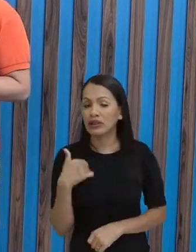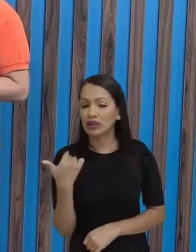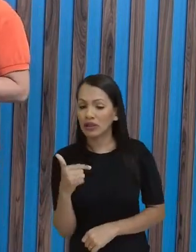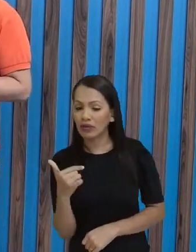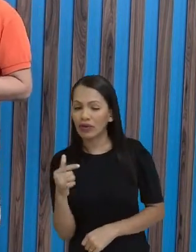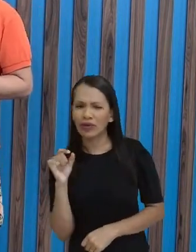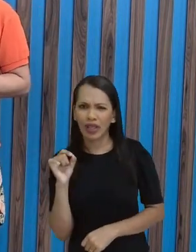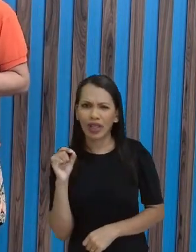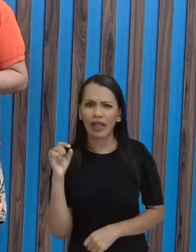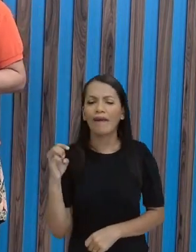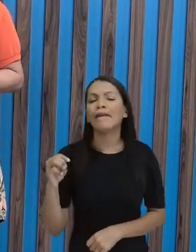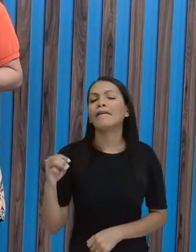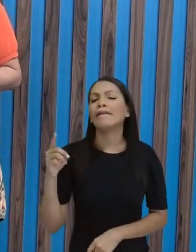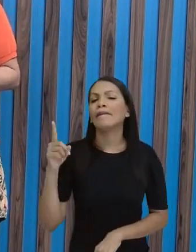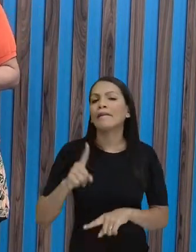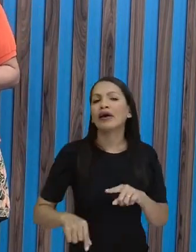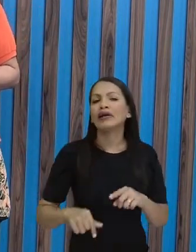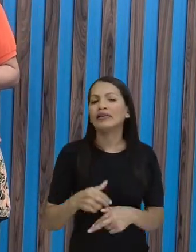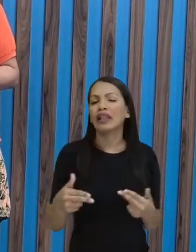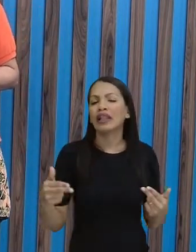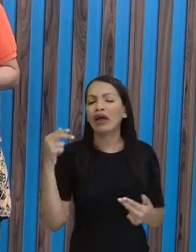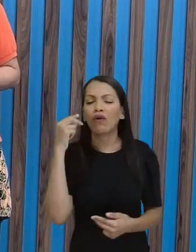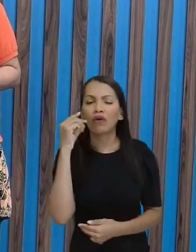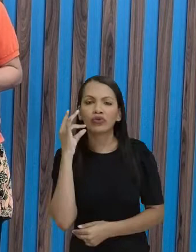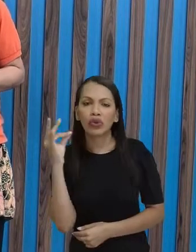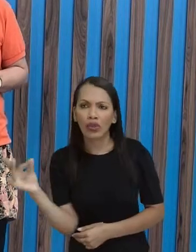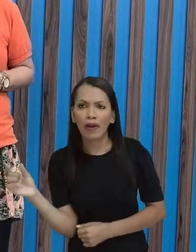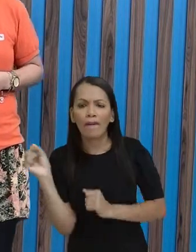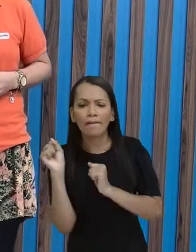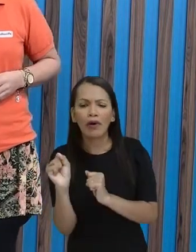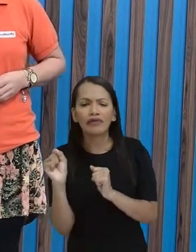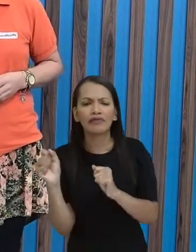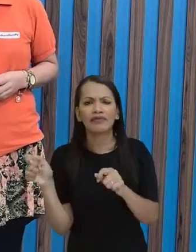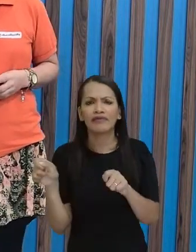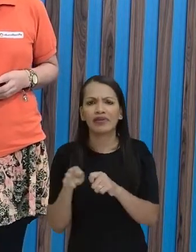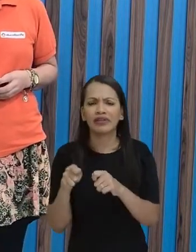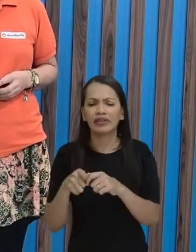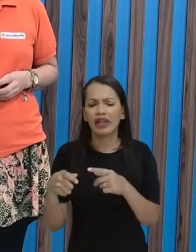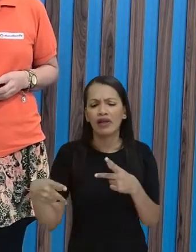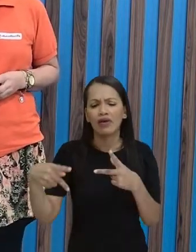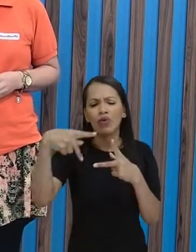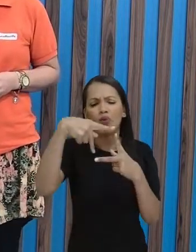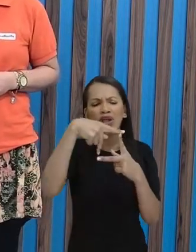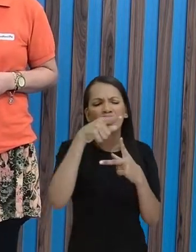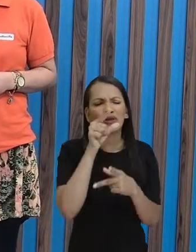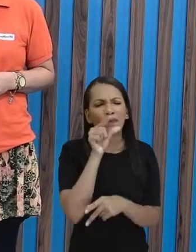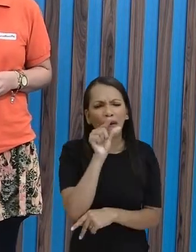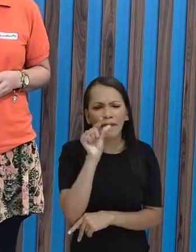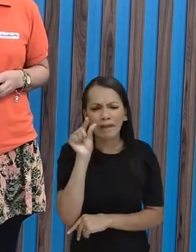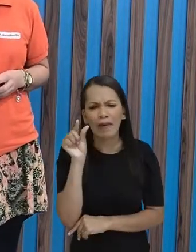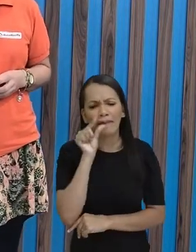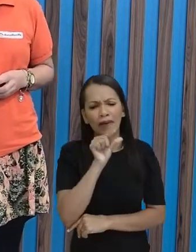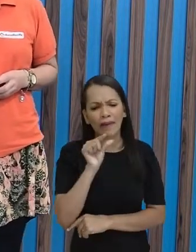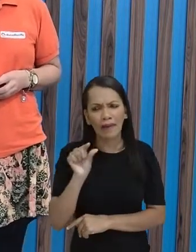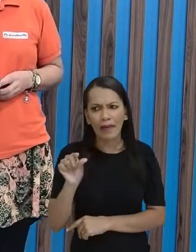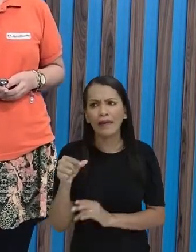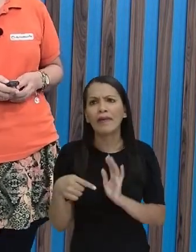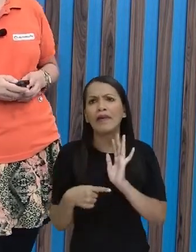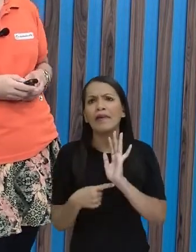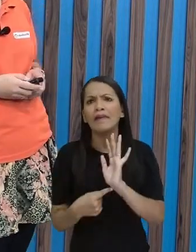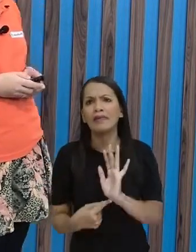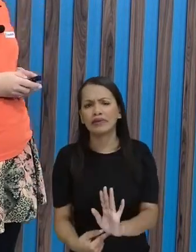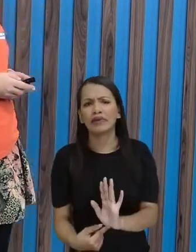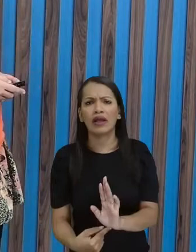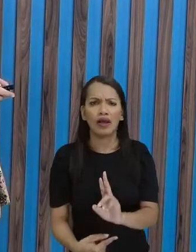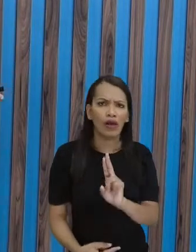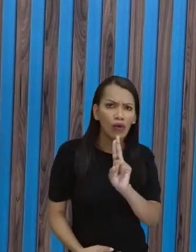dourado, eu posso desenhar os cubinhos. Vocês podem fazer quadradinhos para representar as unidades, tá certo? E aí,